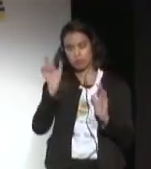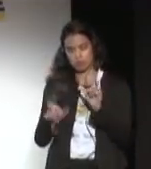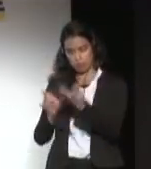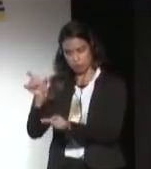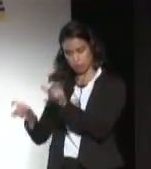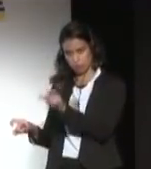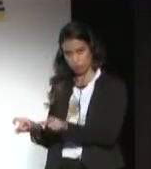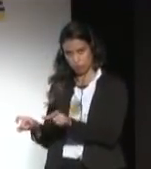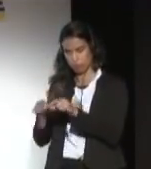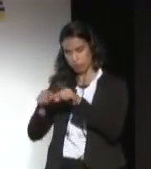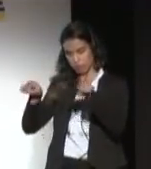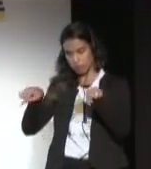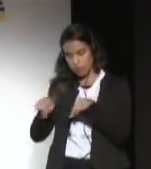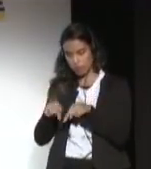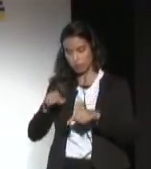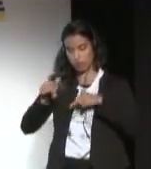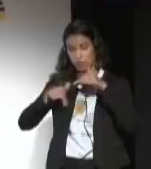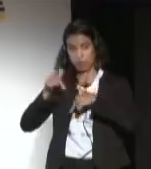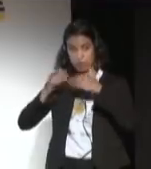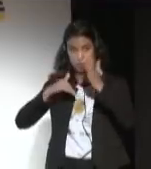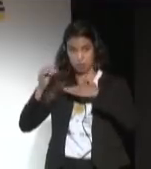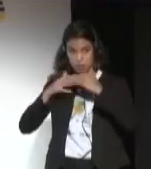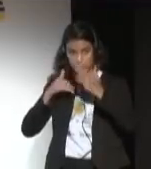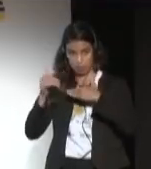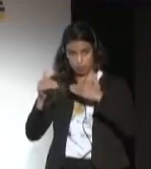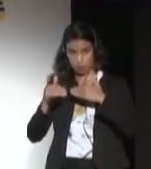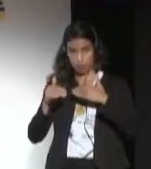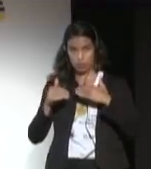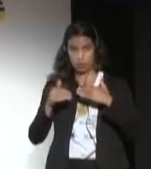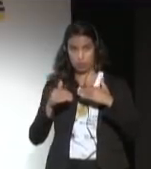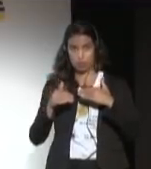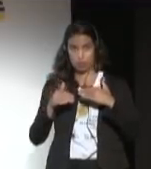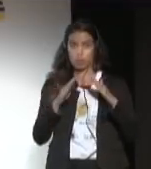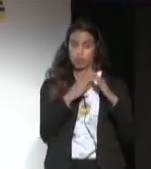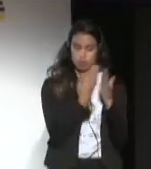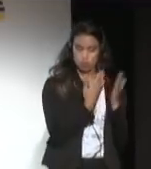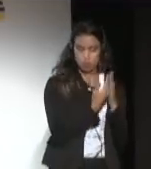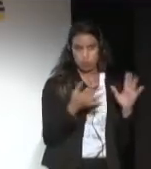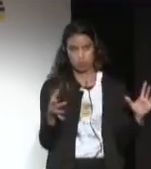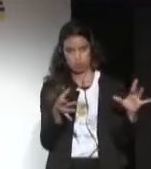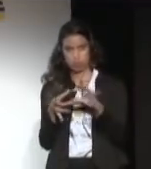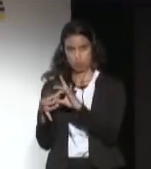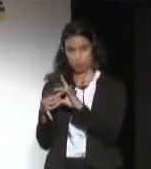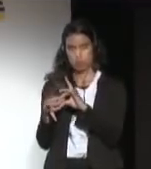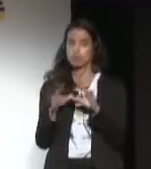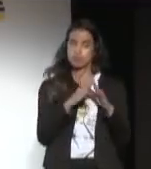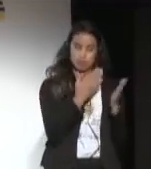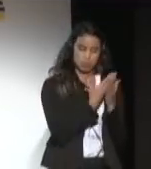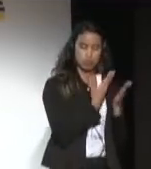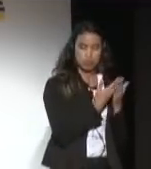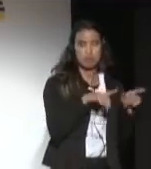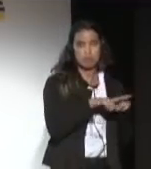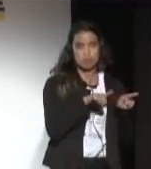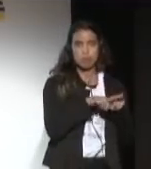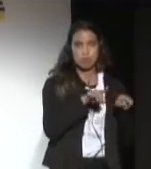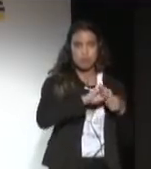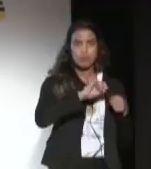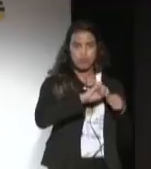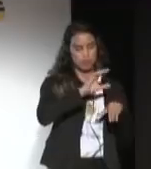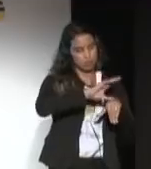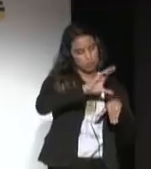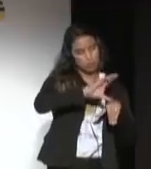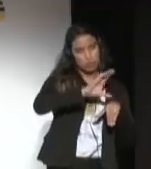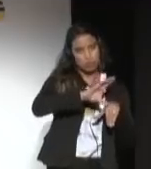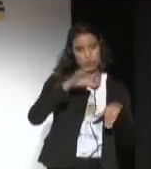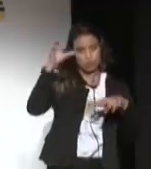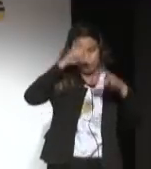sala fazendo trabalhos práticos e com escolas parceiras que também fazem os seus cursos,